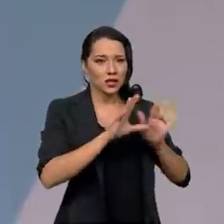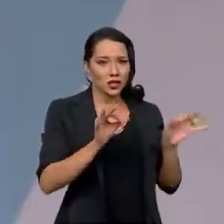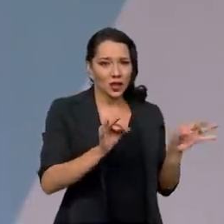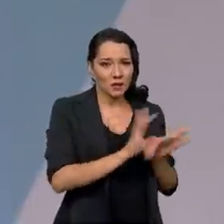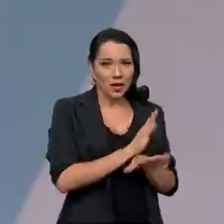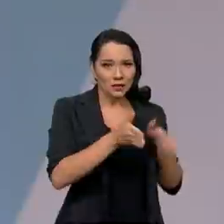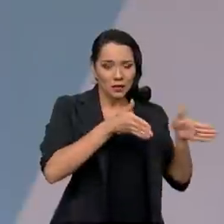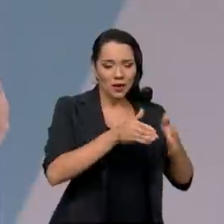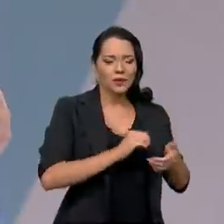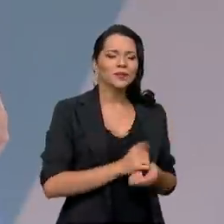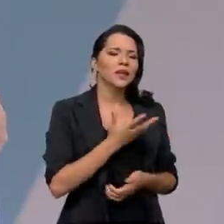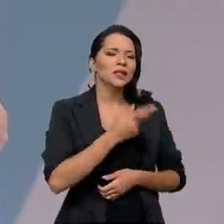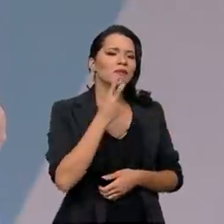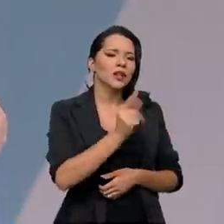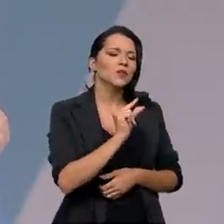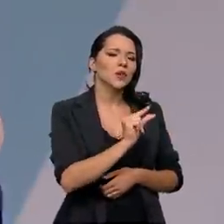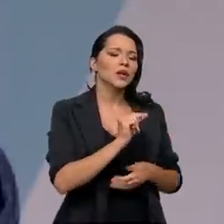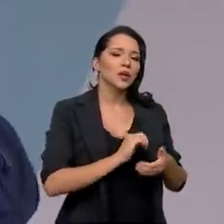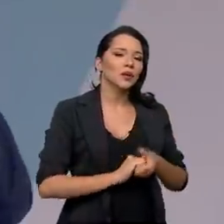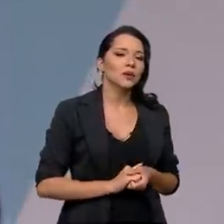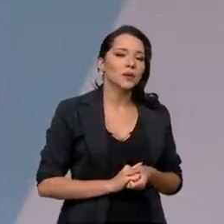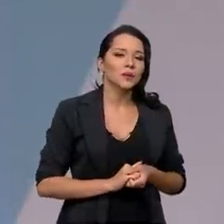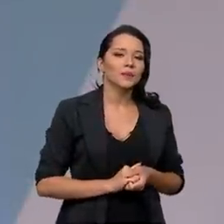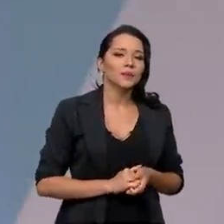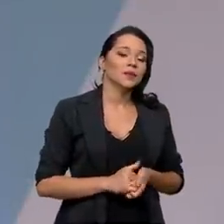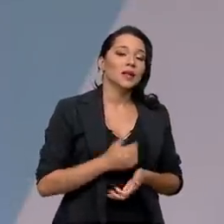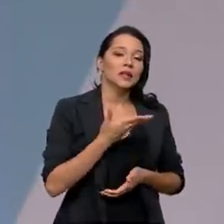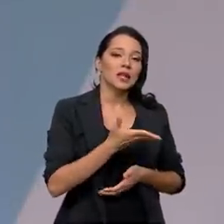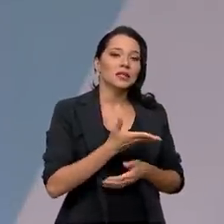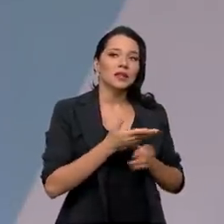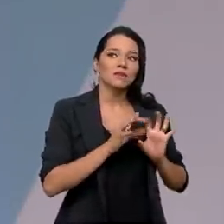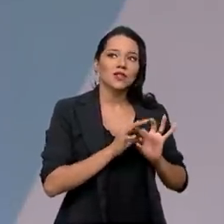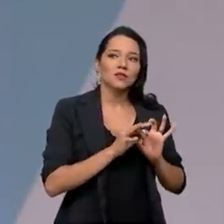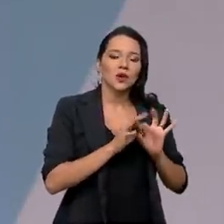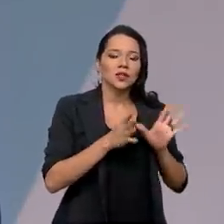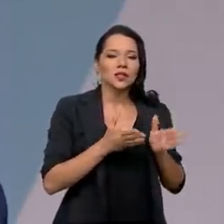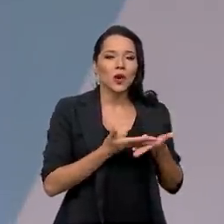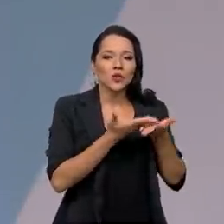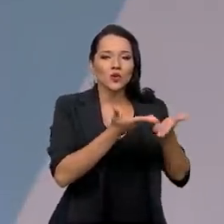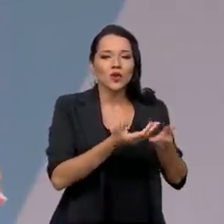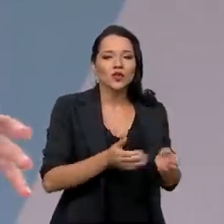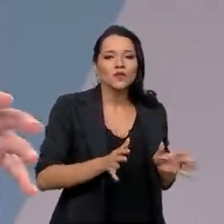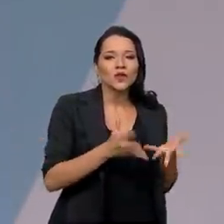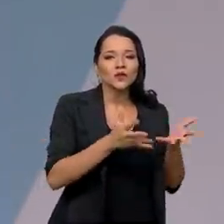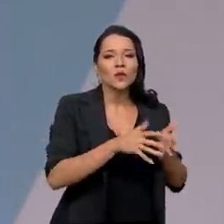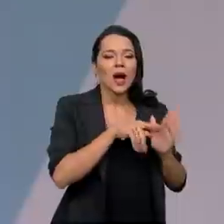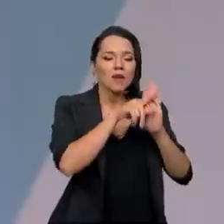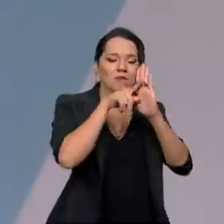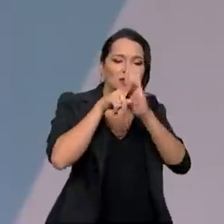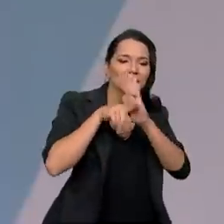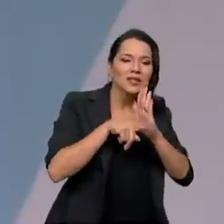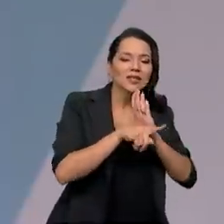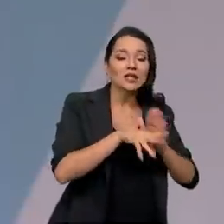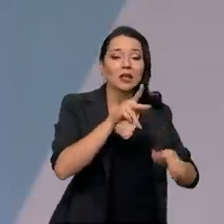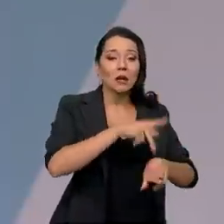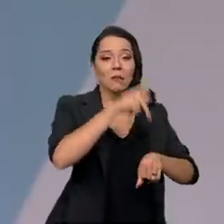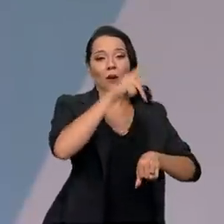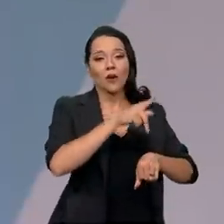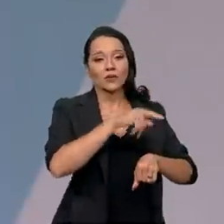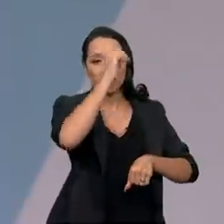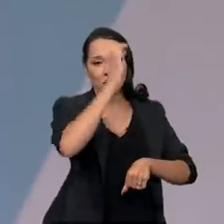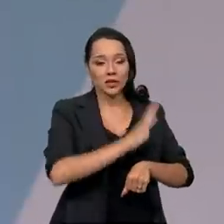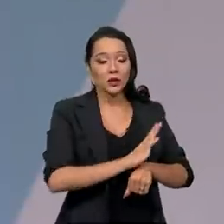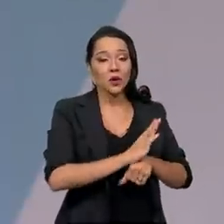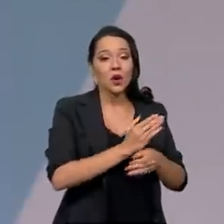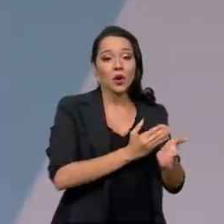primeiro bloco, eu queria que a senhora falasse um pouquinho dessa disposição da senhora de promover um censo na pós-graduação no